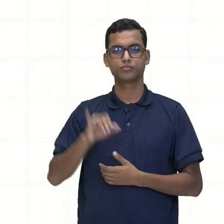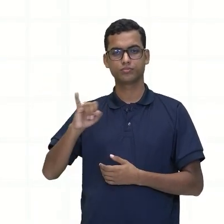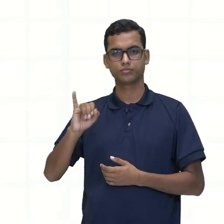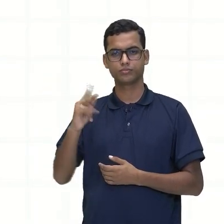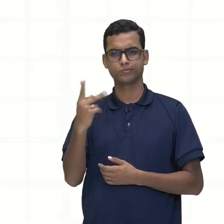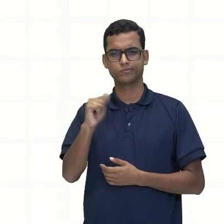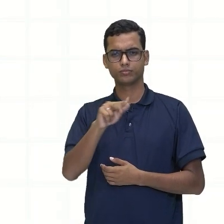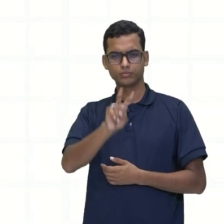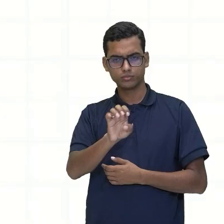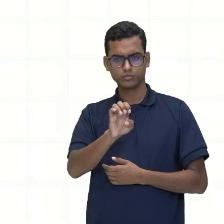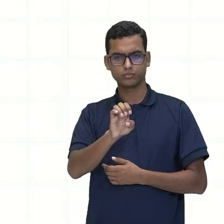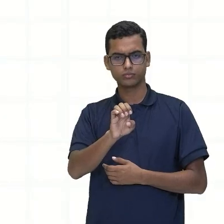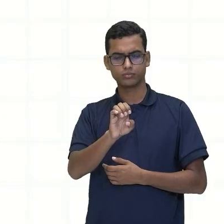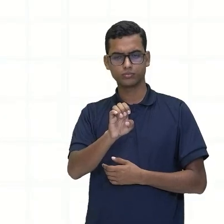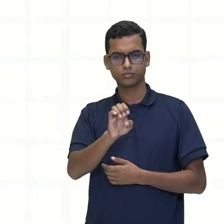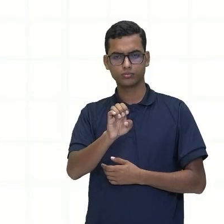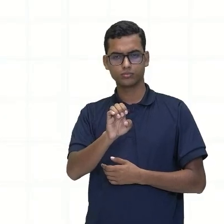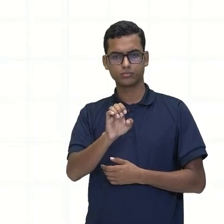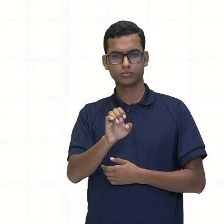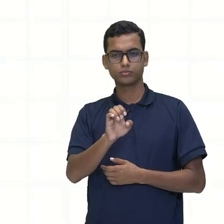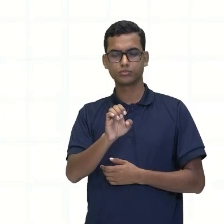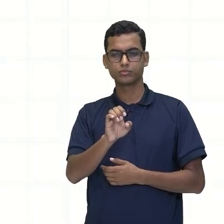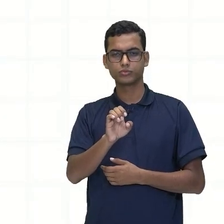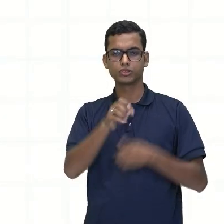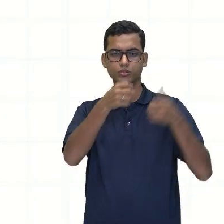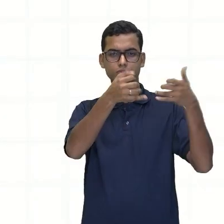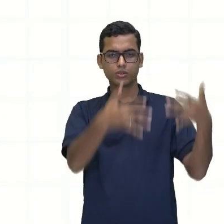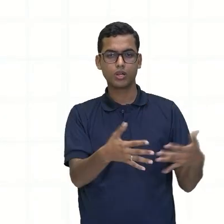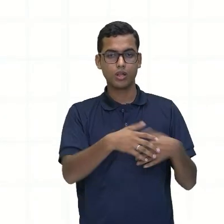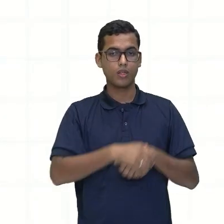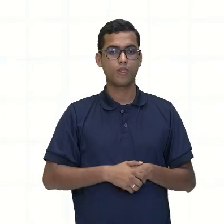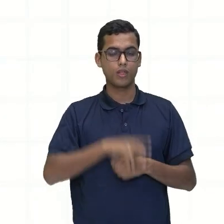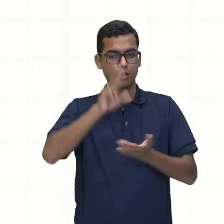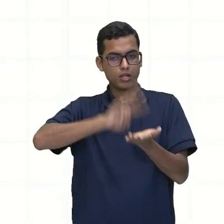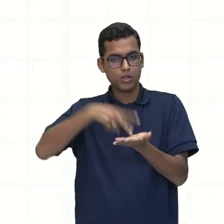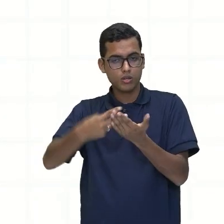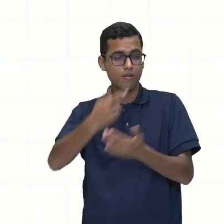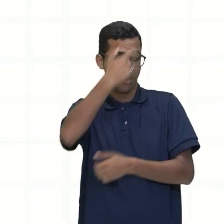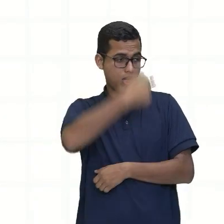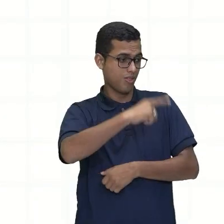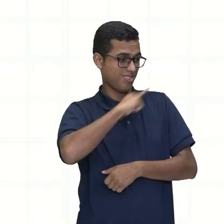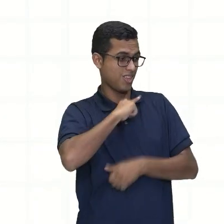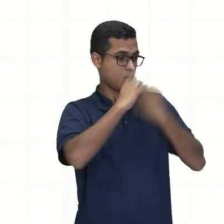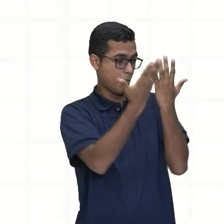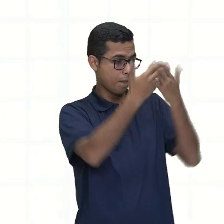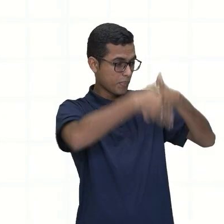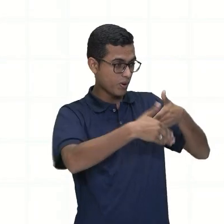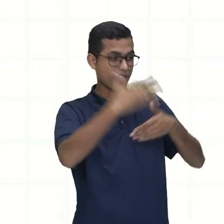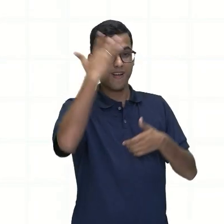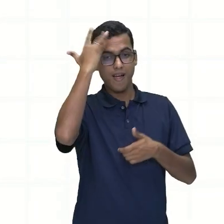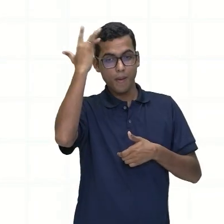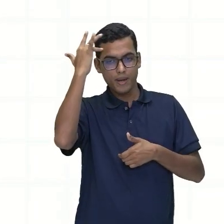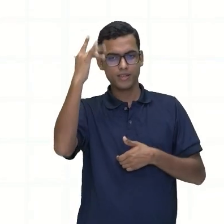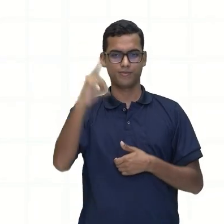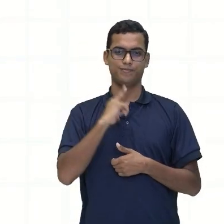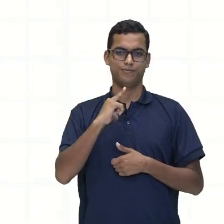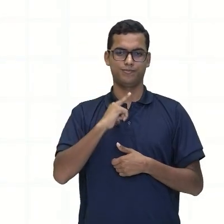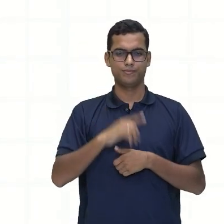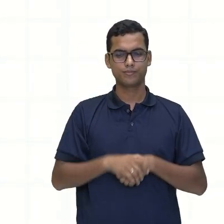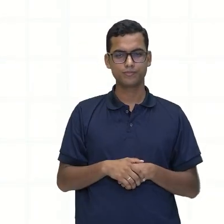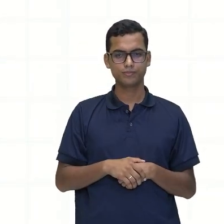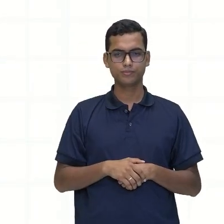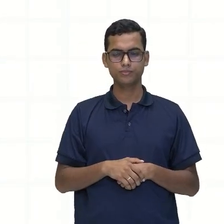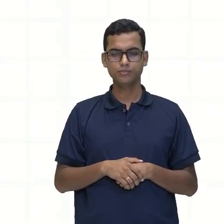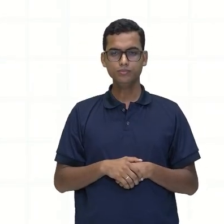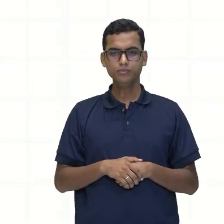um teste amanhã, tomorrow, amanhã. And I have to study, and eu